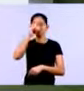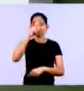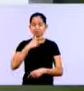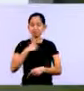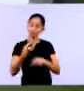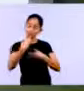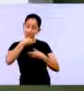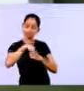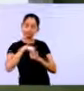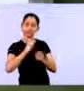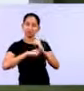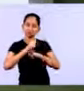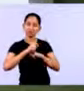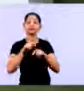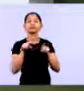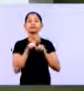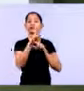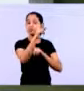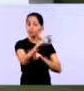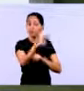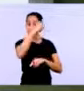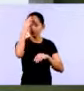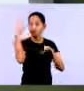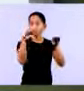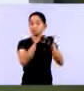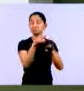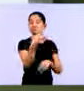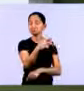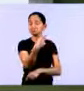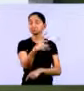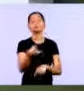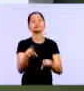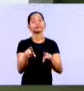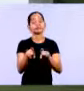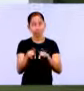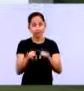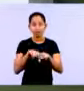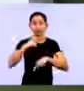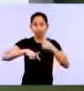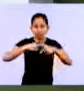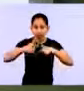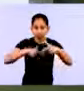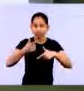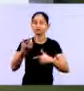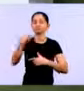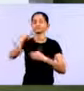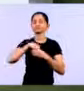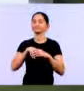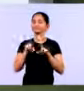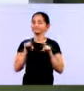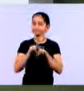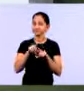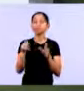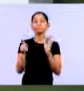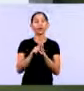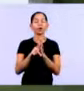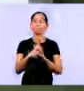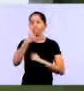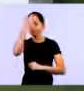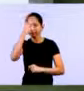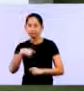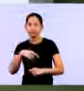quanto ao servidor, à pessoa que trabalha nesse setor. Então tem sanções específicas para o